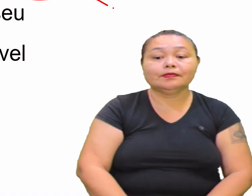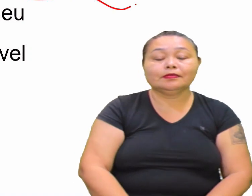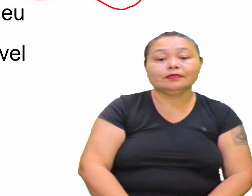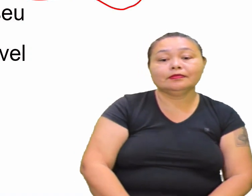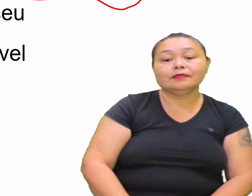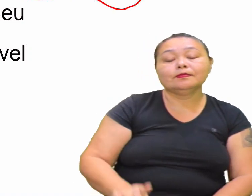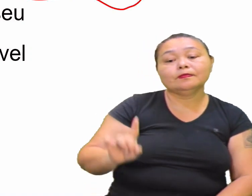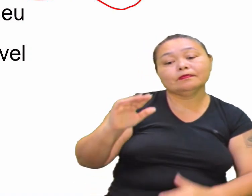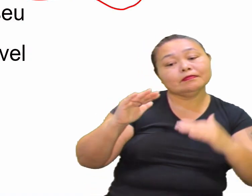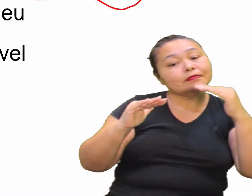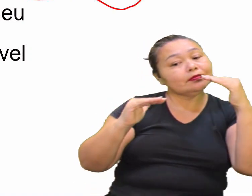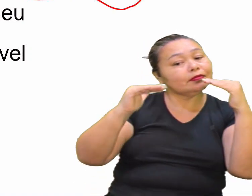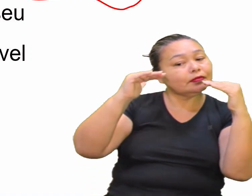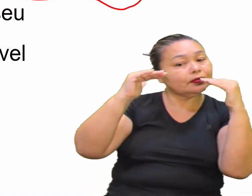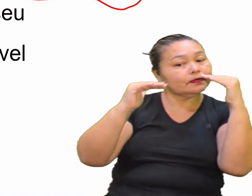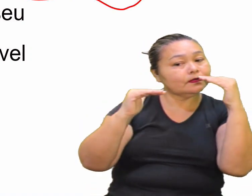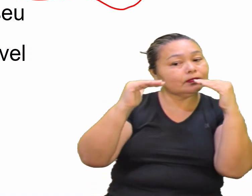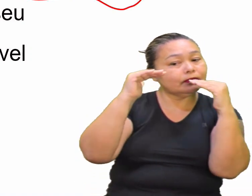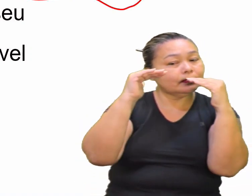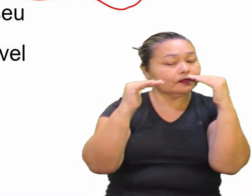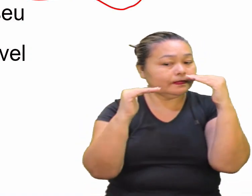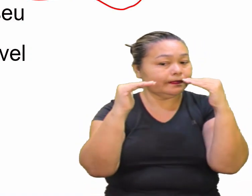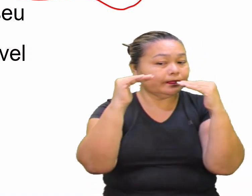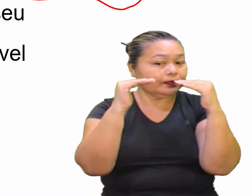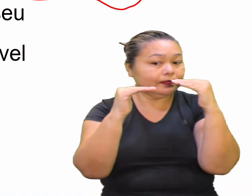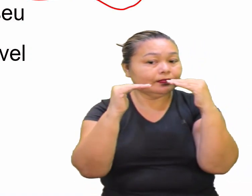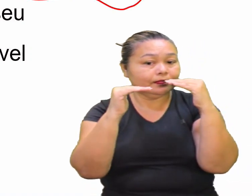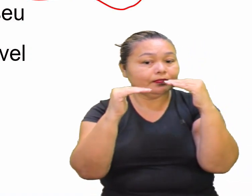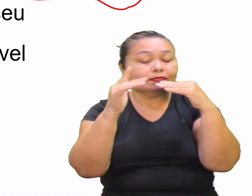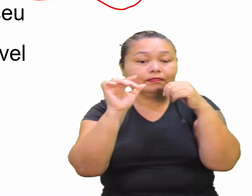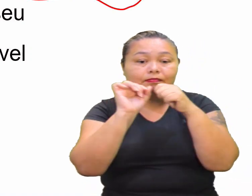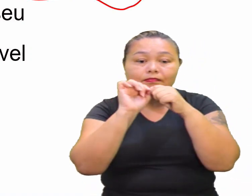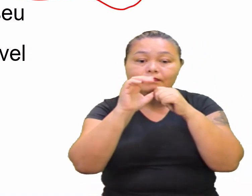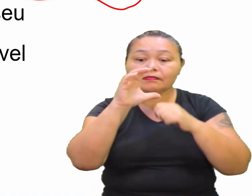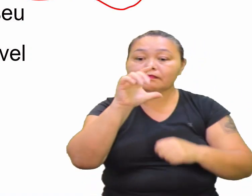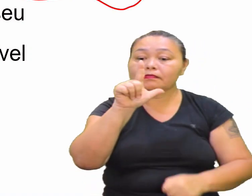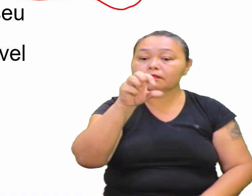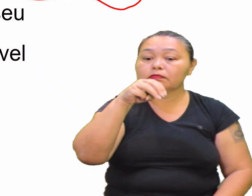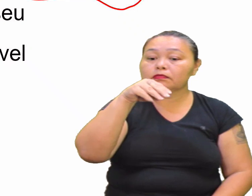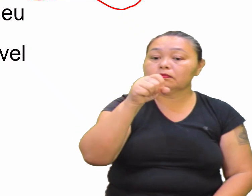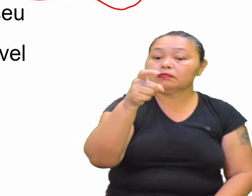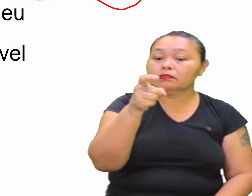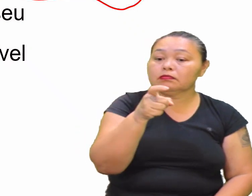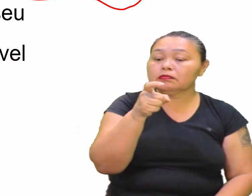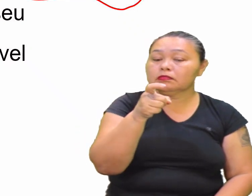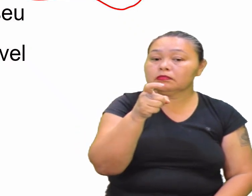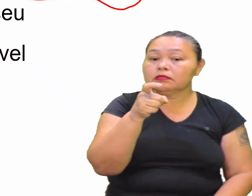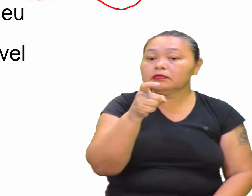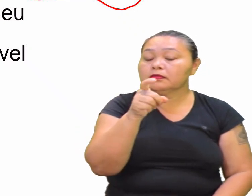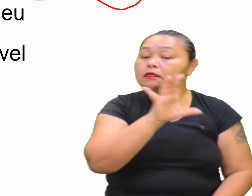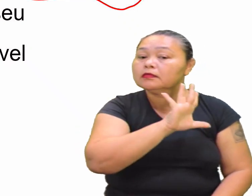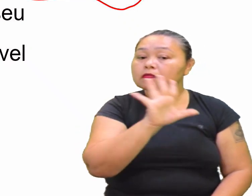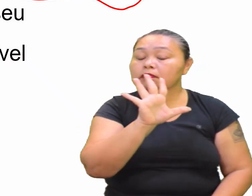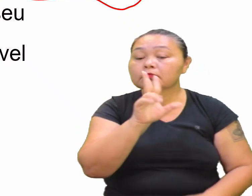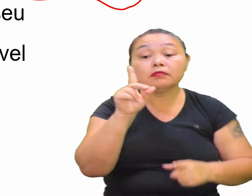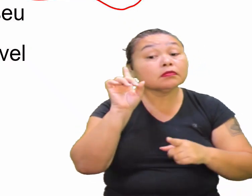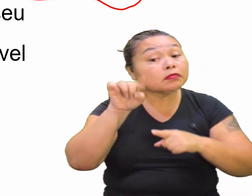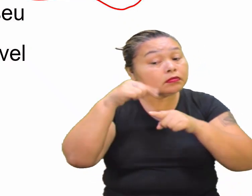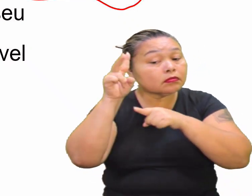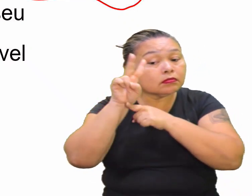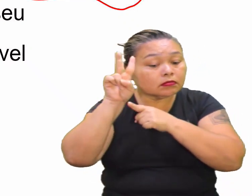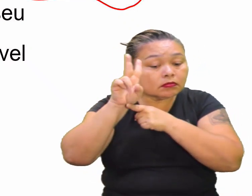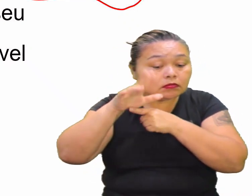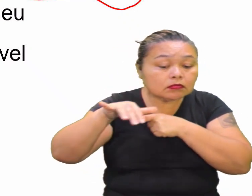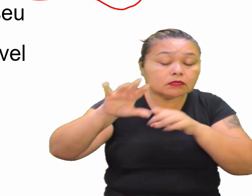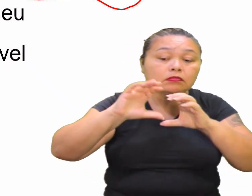Então, esse ponto de equilíbrio, já estou falando aí, já estou dando a deixa que é o clímax. Aí já vem só, entra só a manutenção